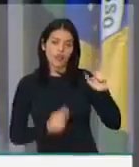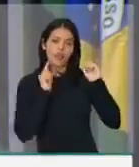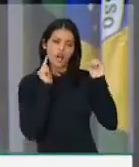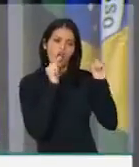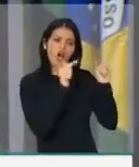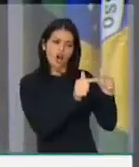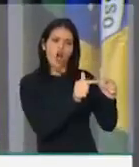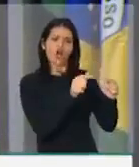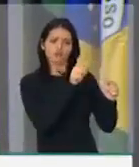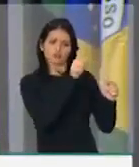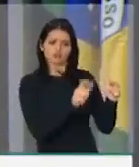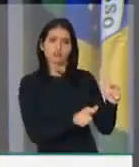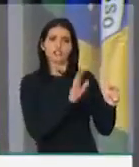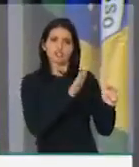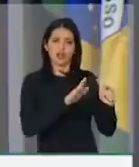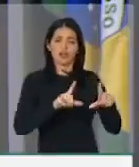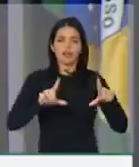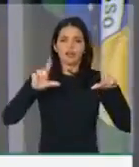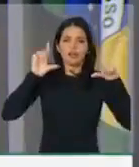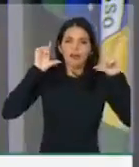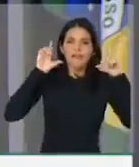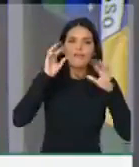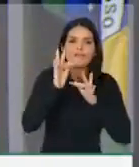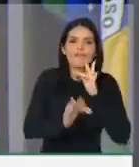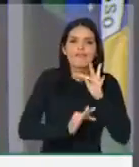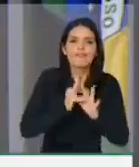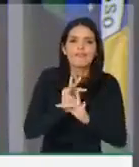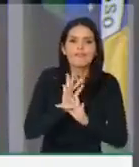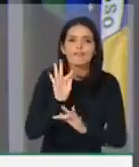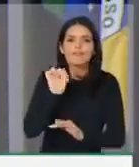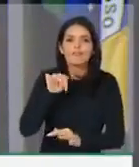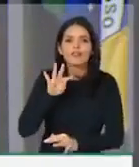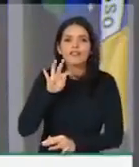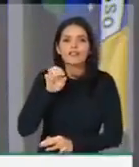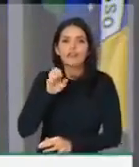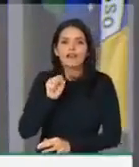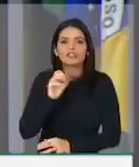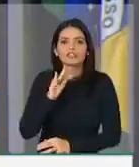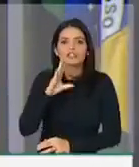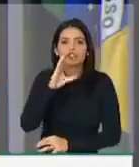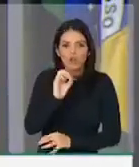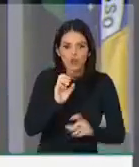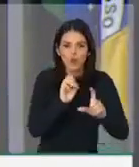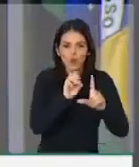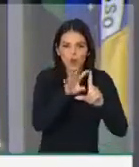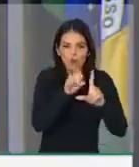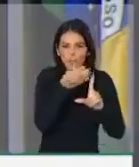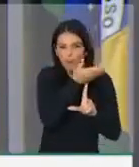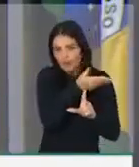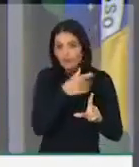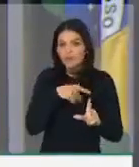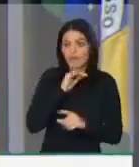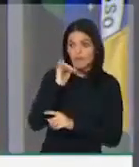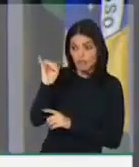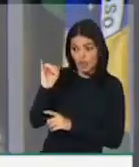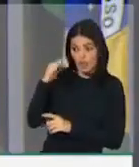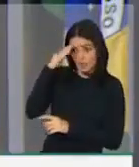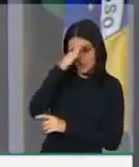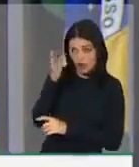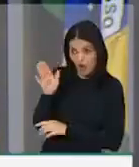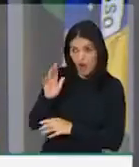inclusive já apareceu no fantástico disse que tinha alertado Presidente sobre isso que o presidente